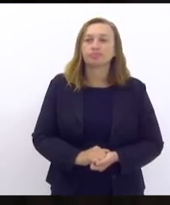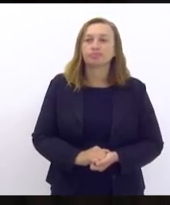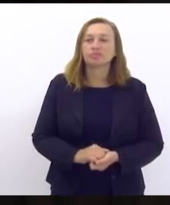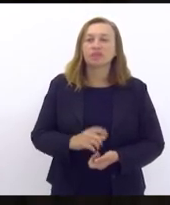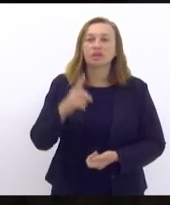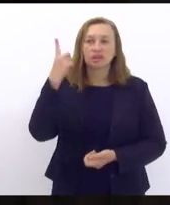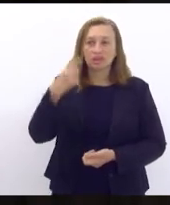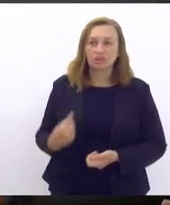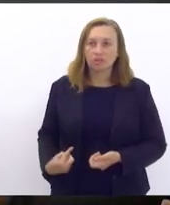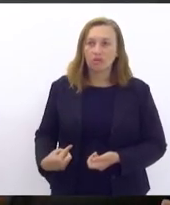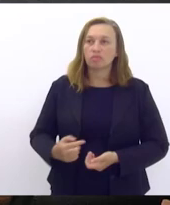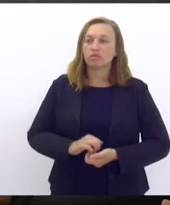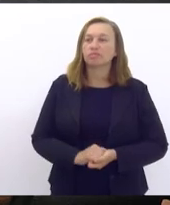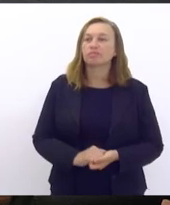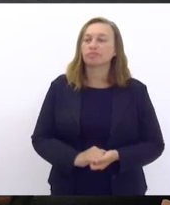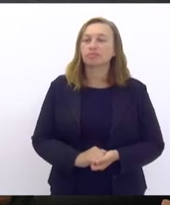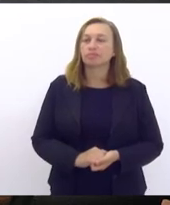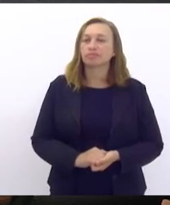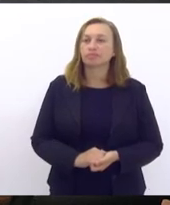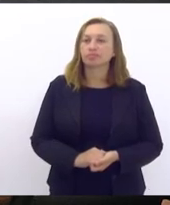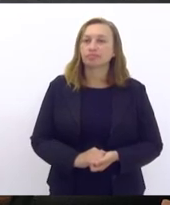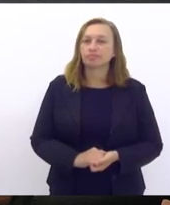Dani Balbi.